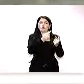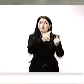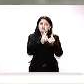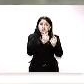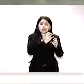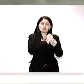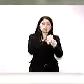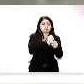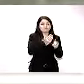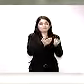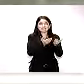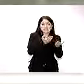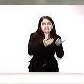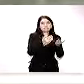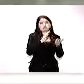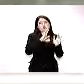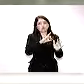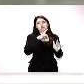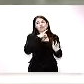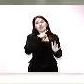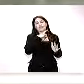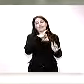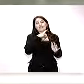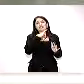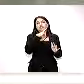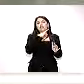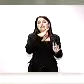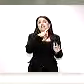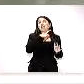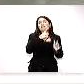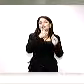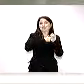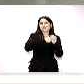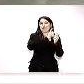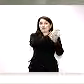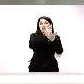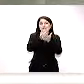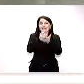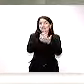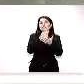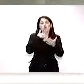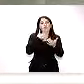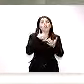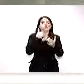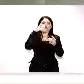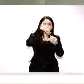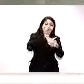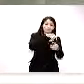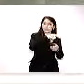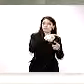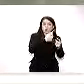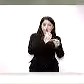a questão do precatório que não que não foi afastada portanto meu voto é pela emissão do parecer